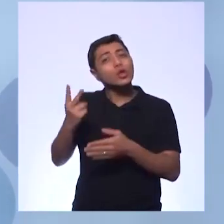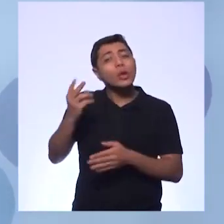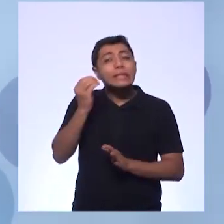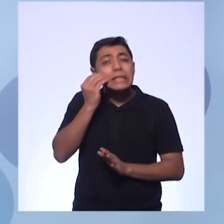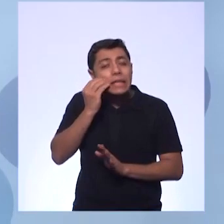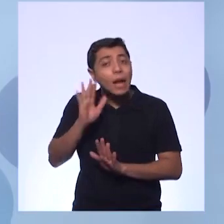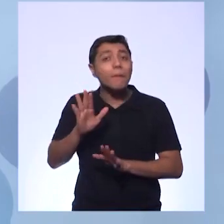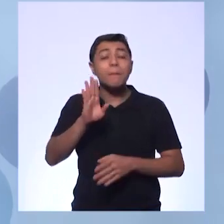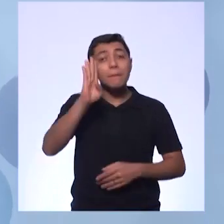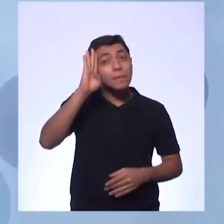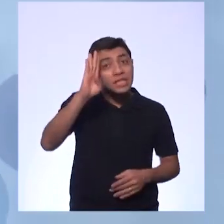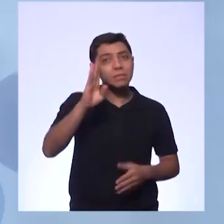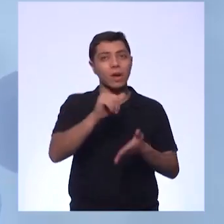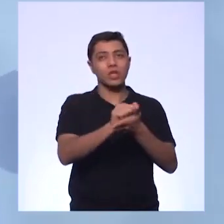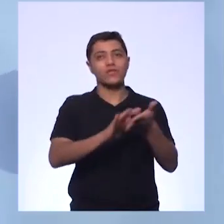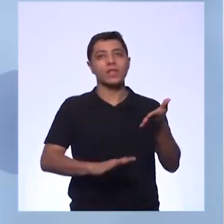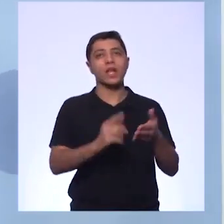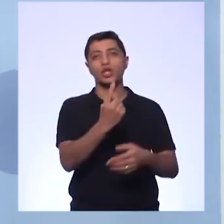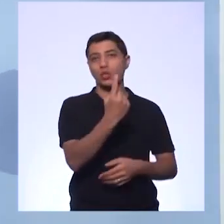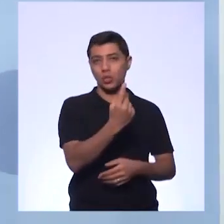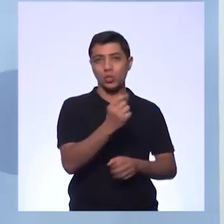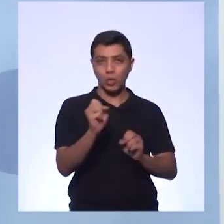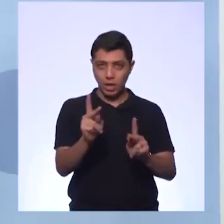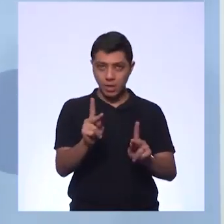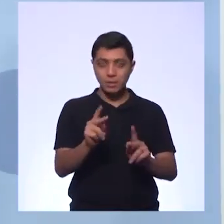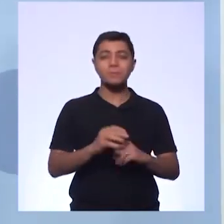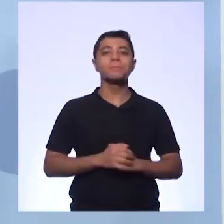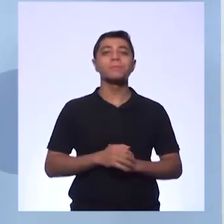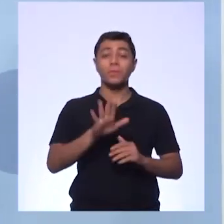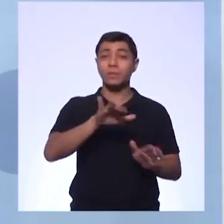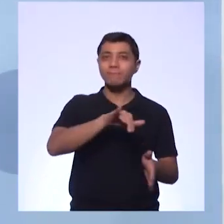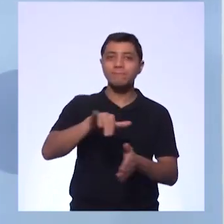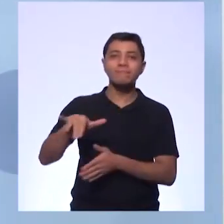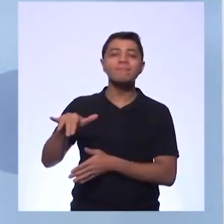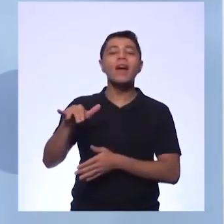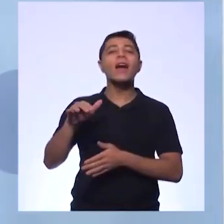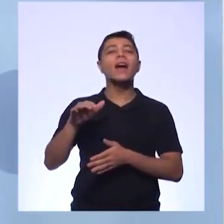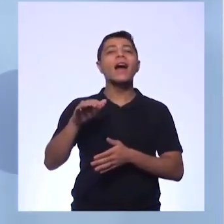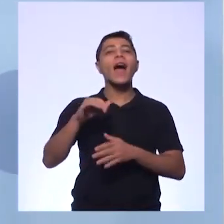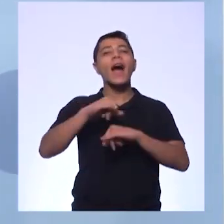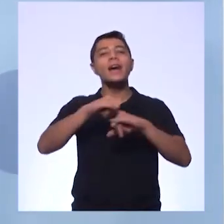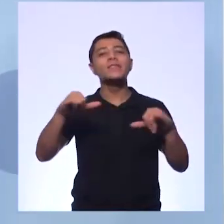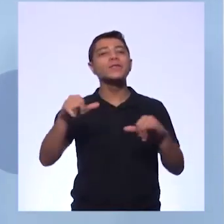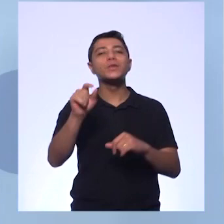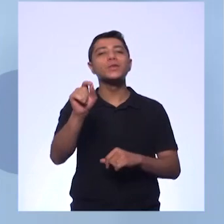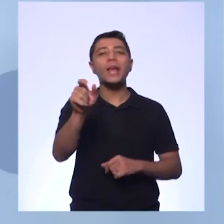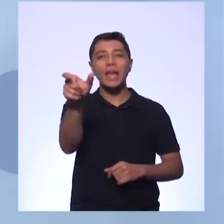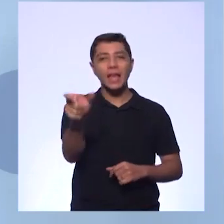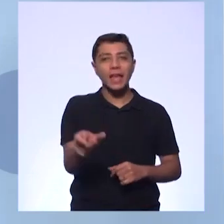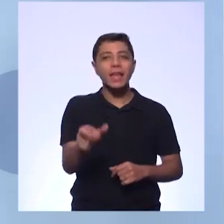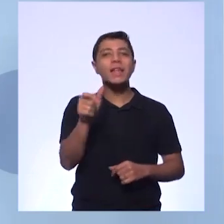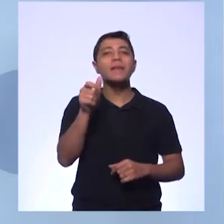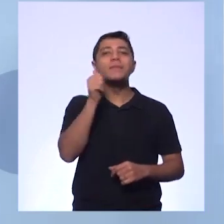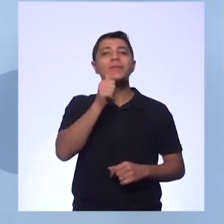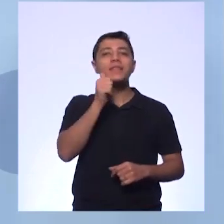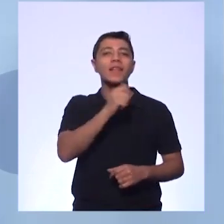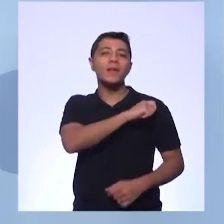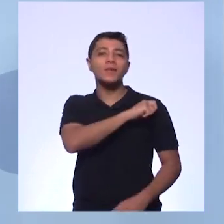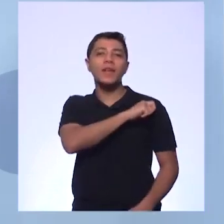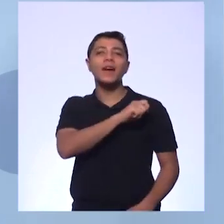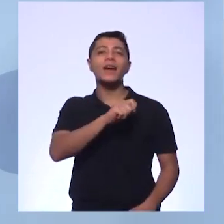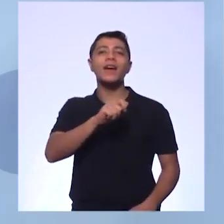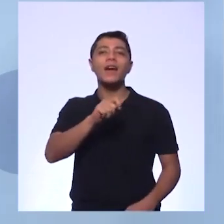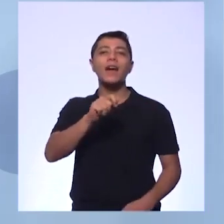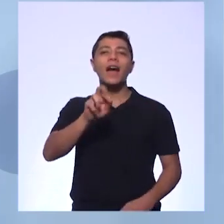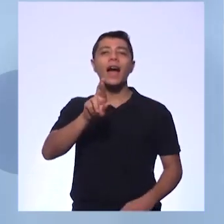Voltando aqui aos recados aqui, agradecer muito a aluna Raíssa Rosa, que ela falou sobre incentivar os colegas a